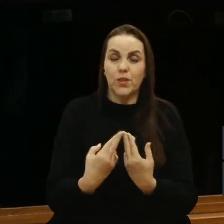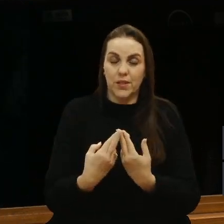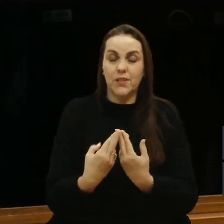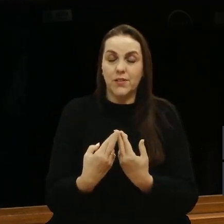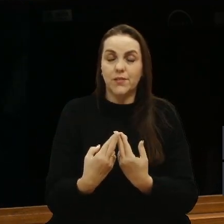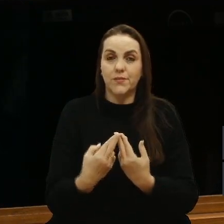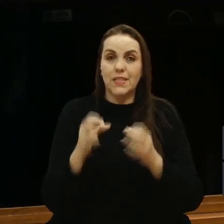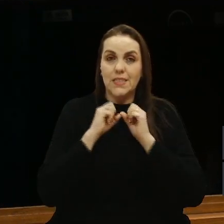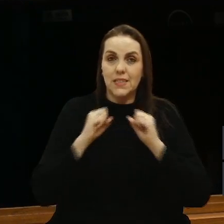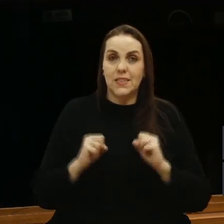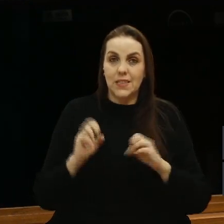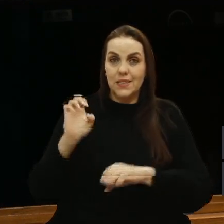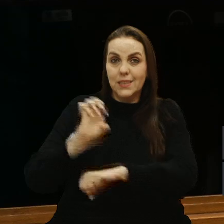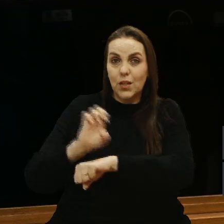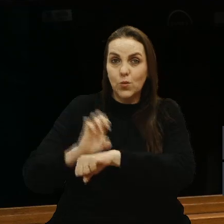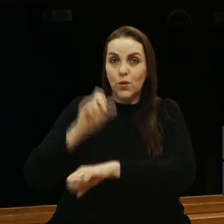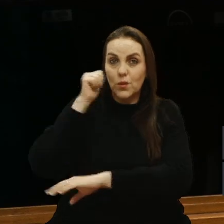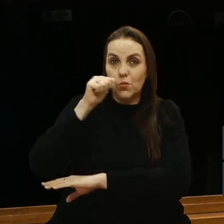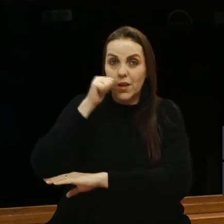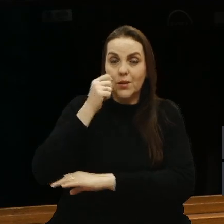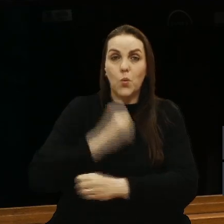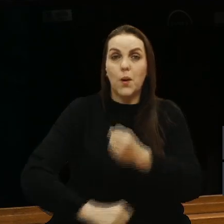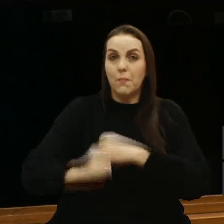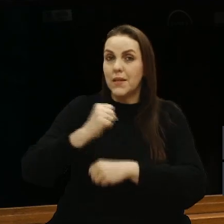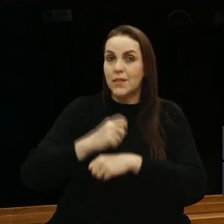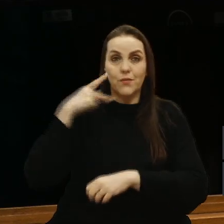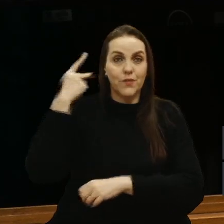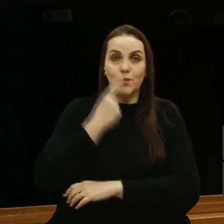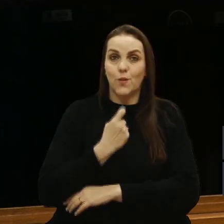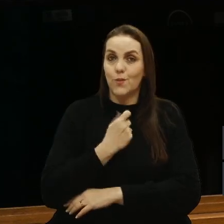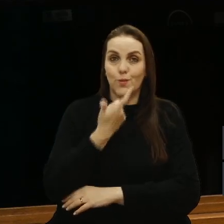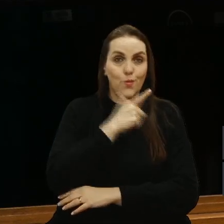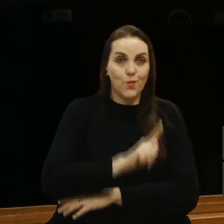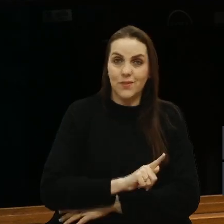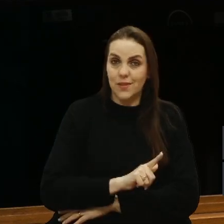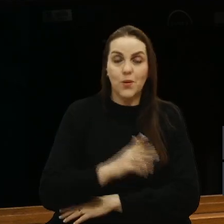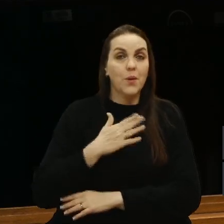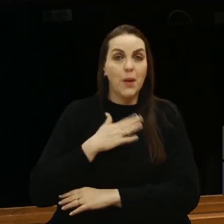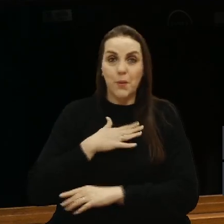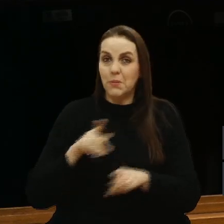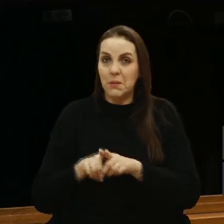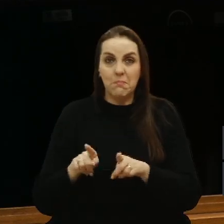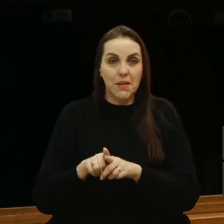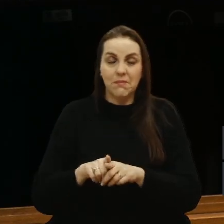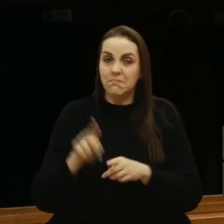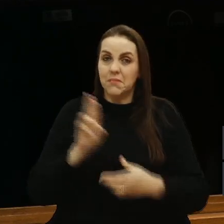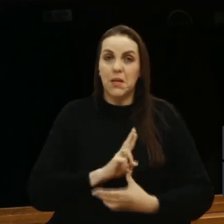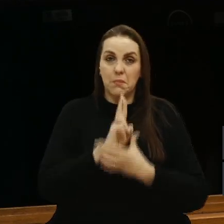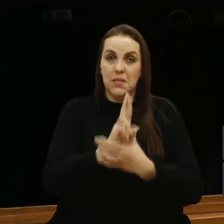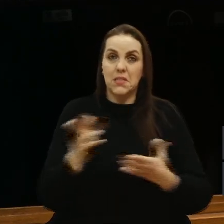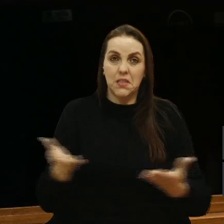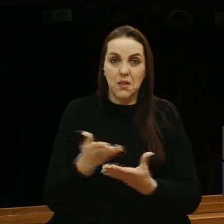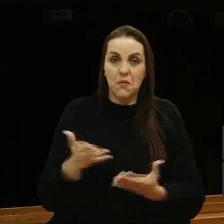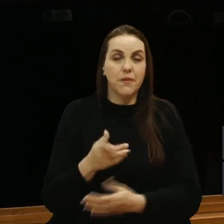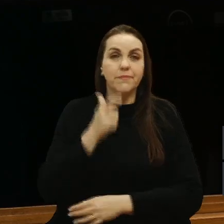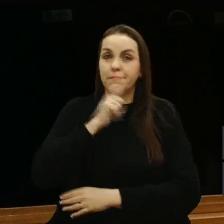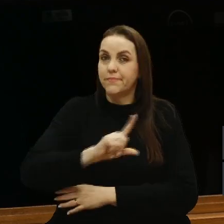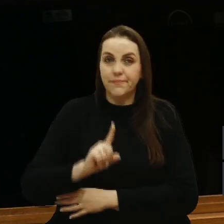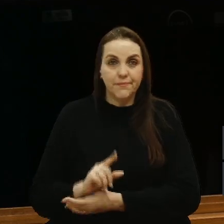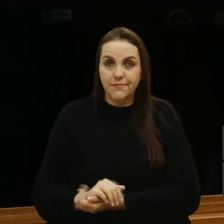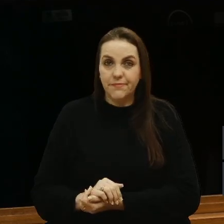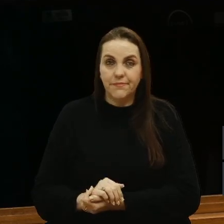Mulheres. Ano passado a vereadora Rose não conseguiu, esse ano eu, enquanto procuradora, também não consegui, porque infelizmente não se